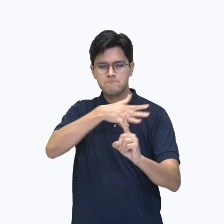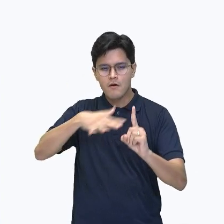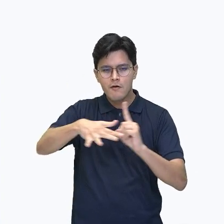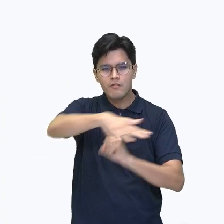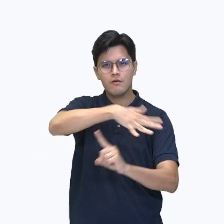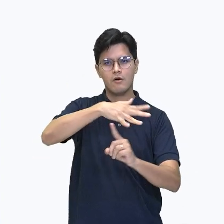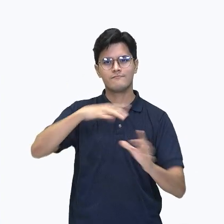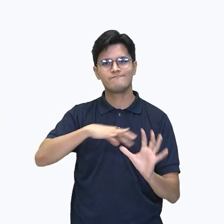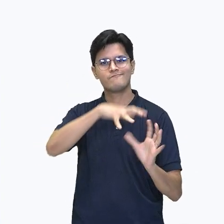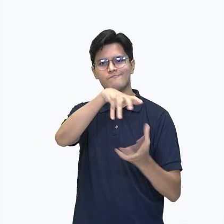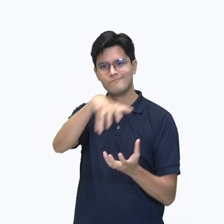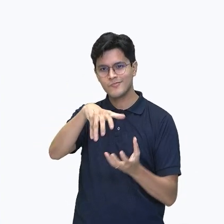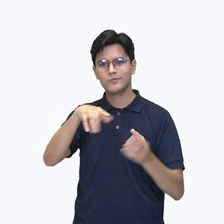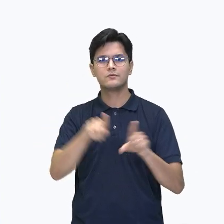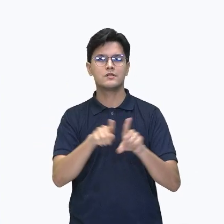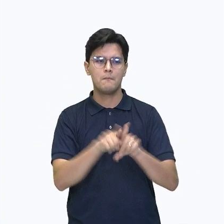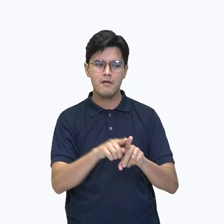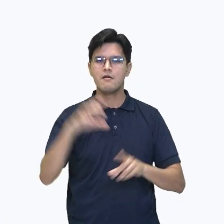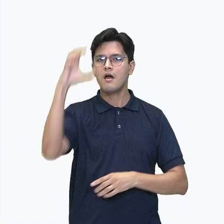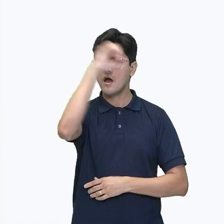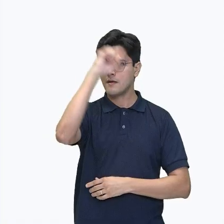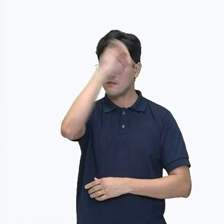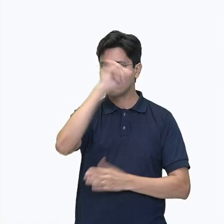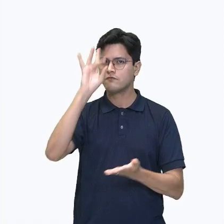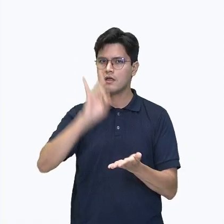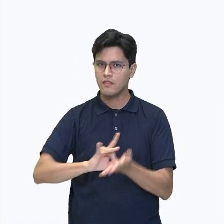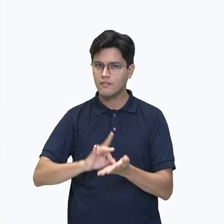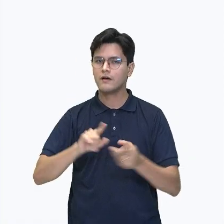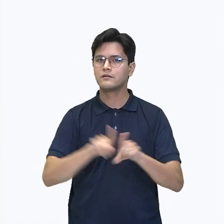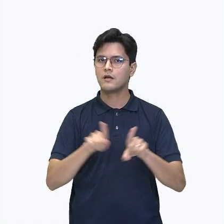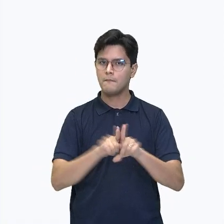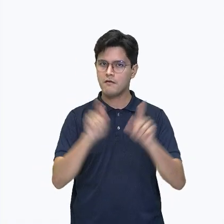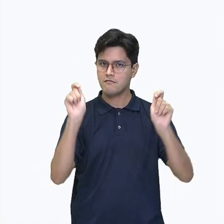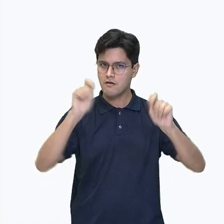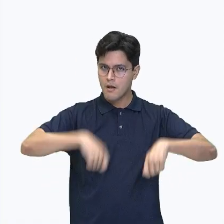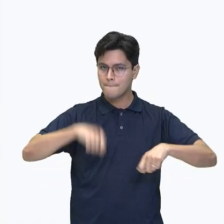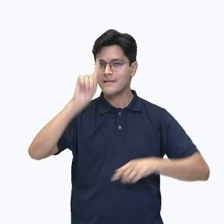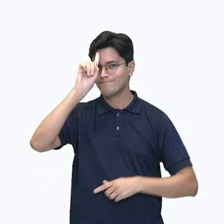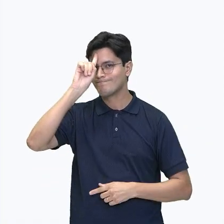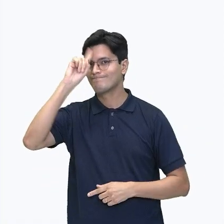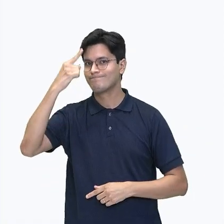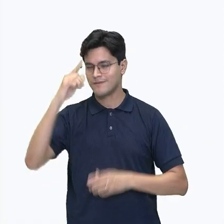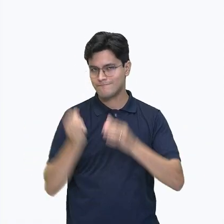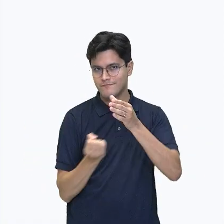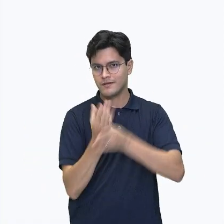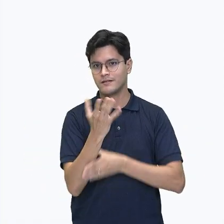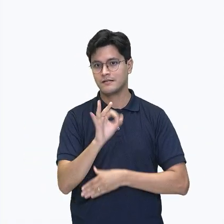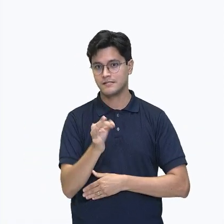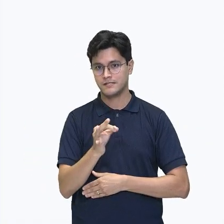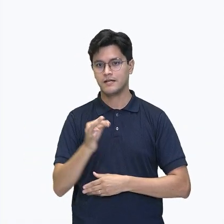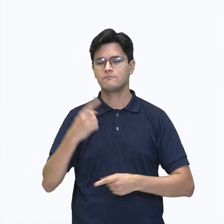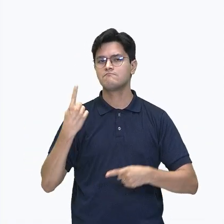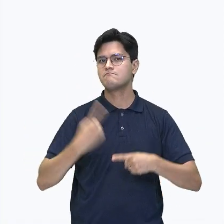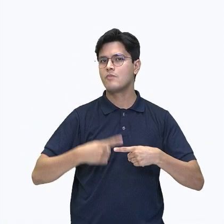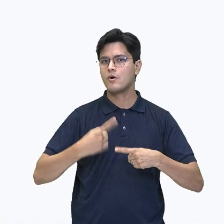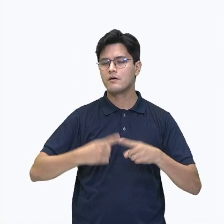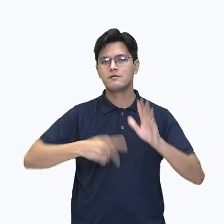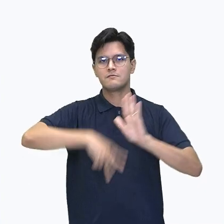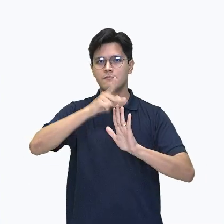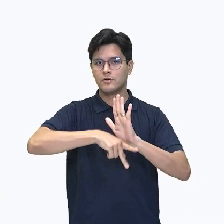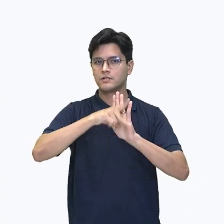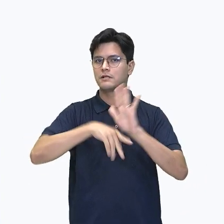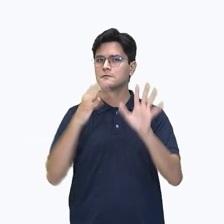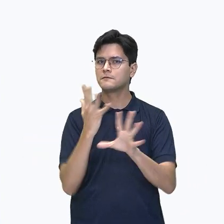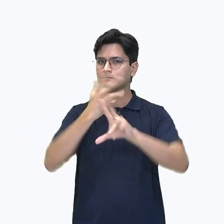tá? Por que os projetos interdisciplinares importam? Porque eles preparam os estudantes para a vida e para o